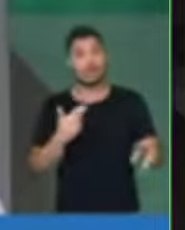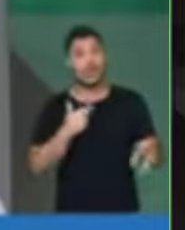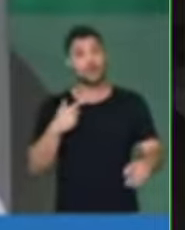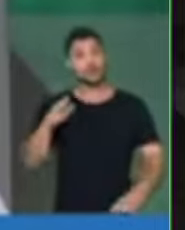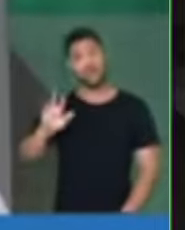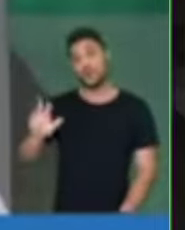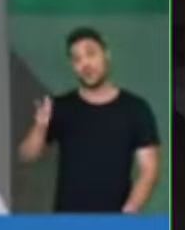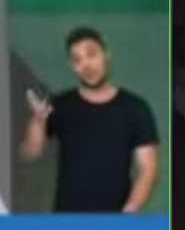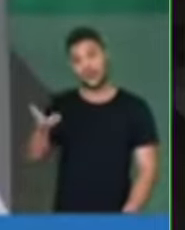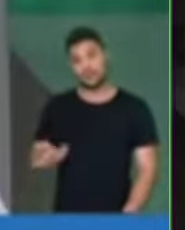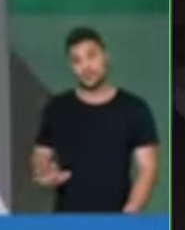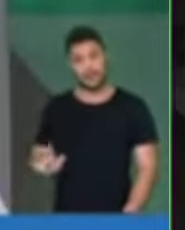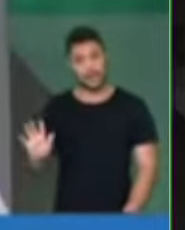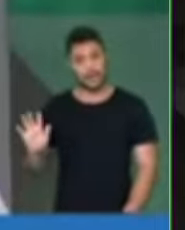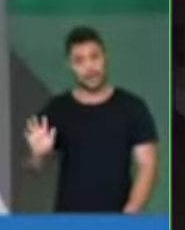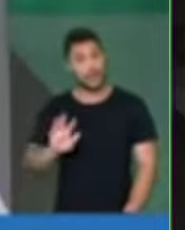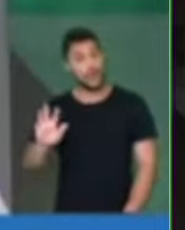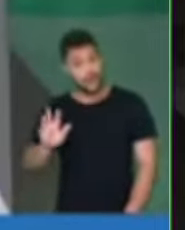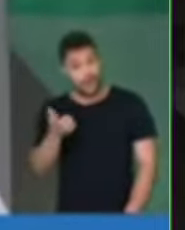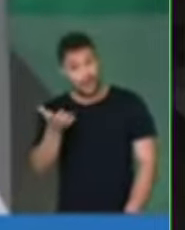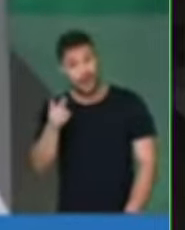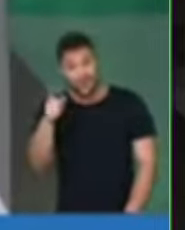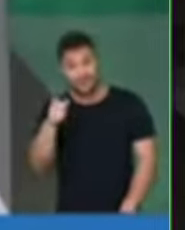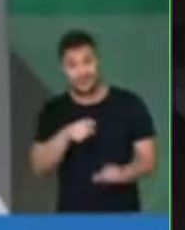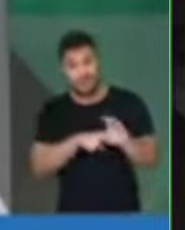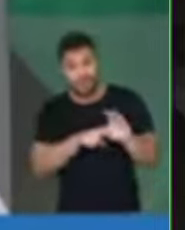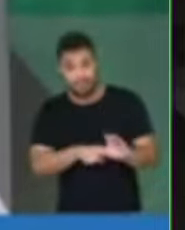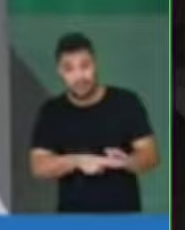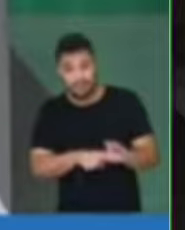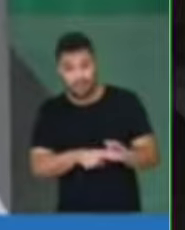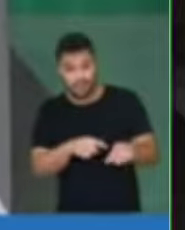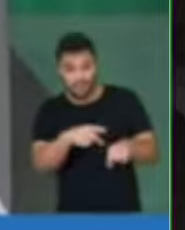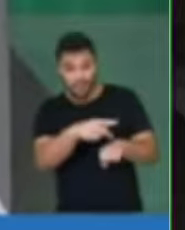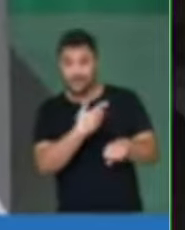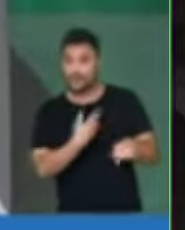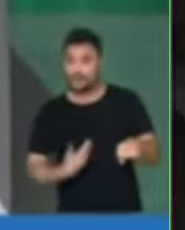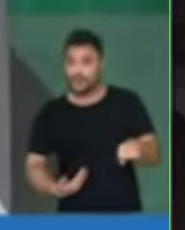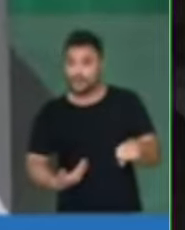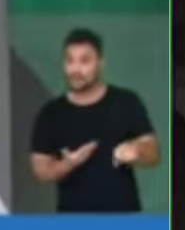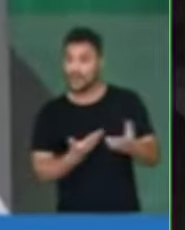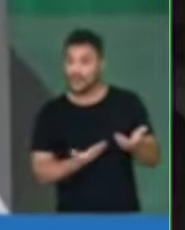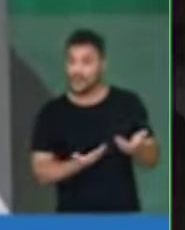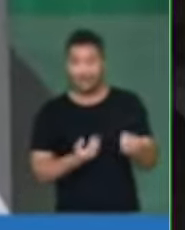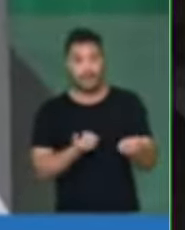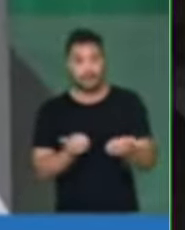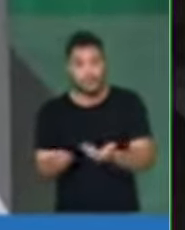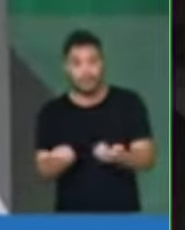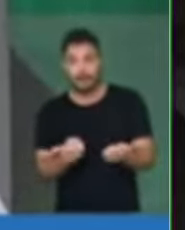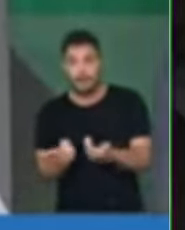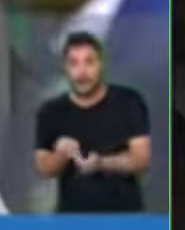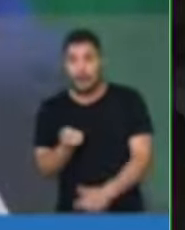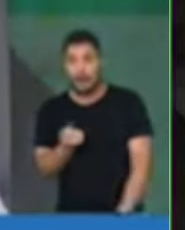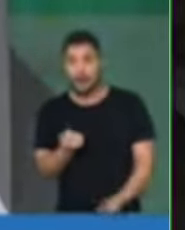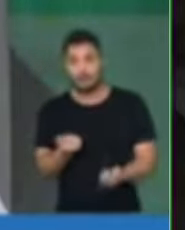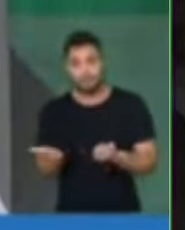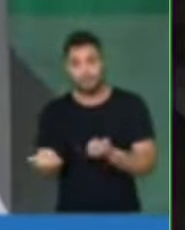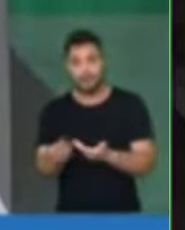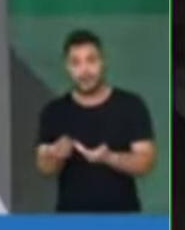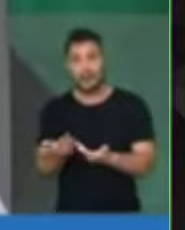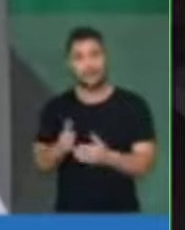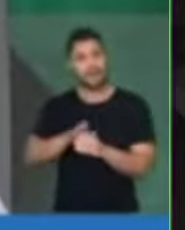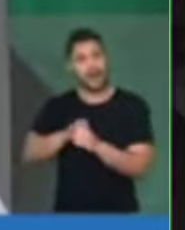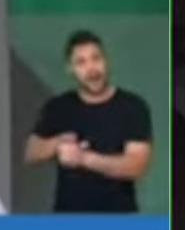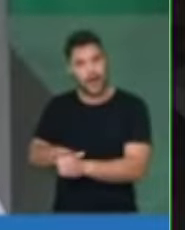não quer. O Lula quer você dependente do Estado, meu amigo, com migalhas para pisar em cima de